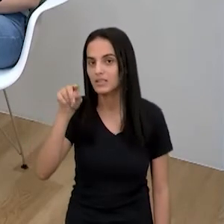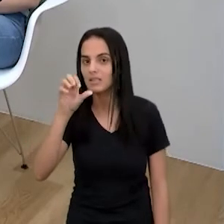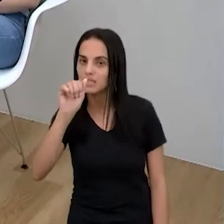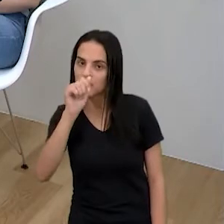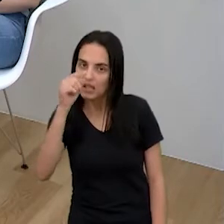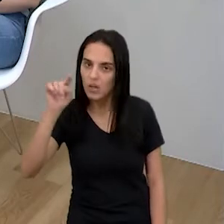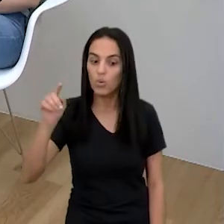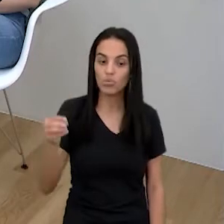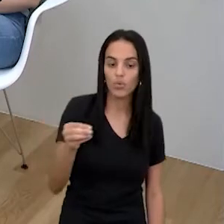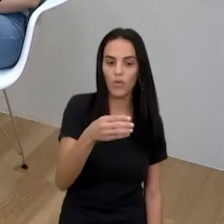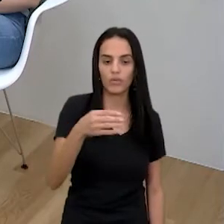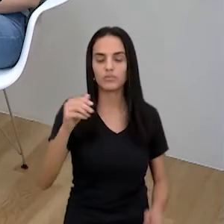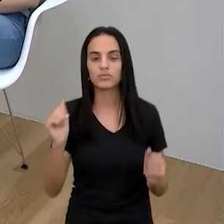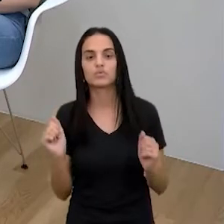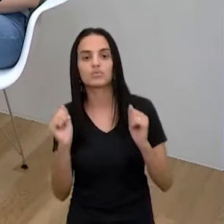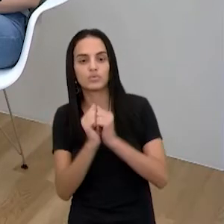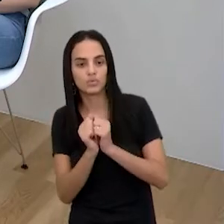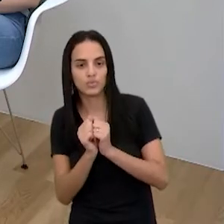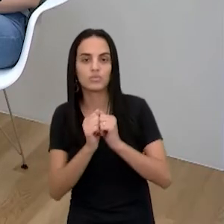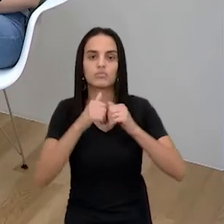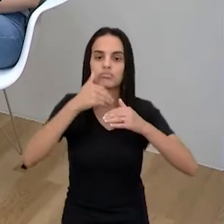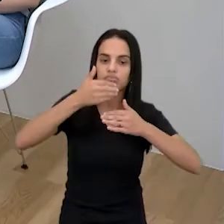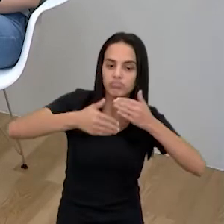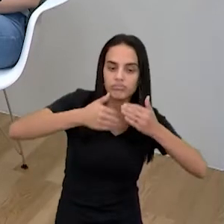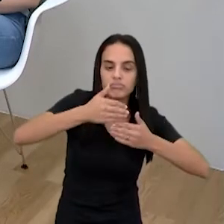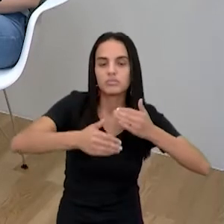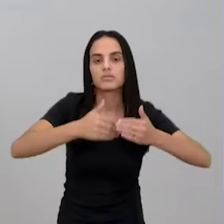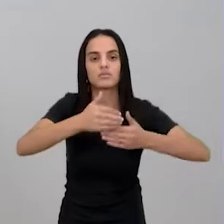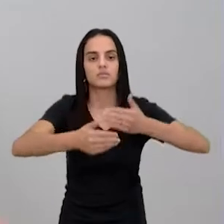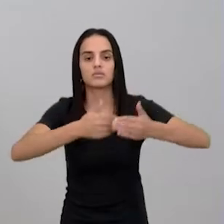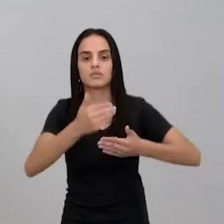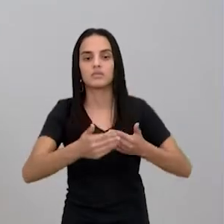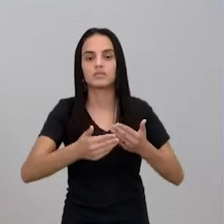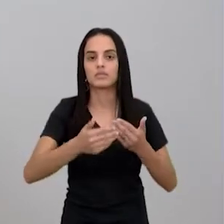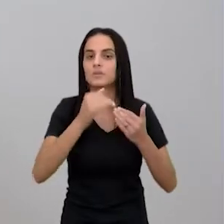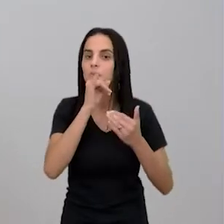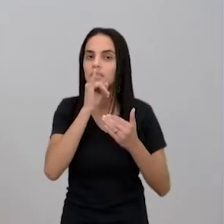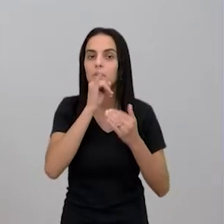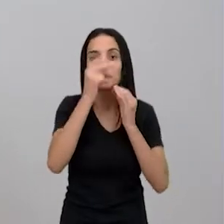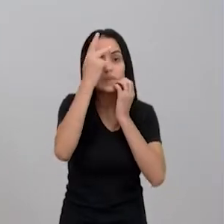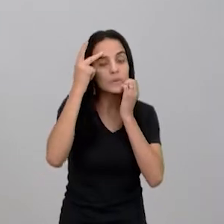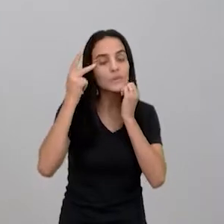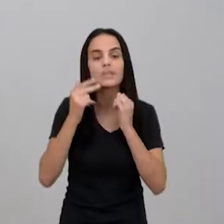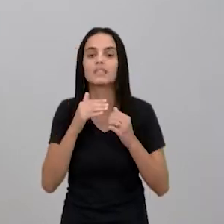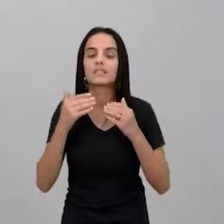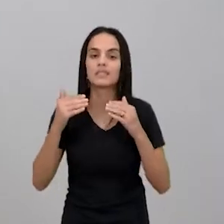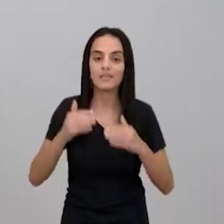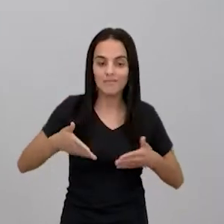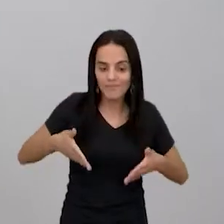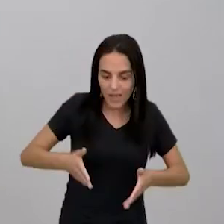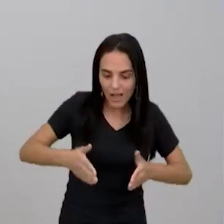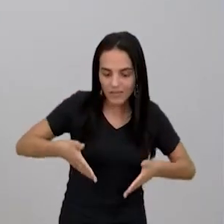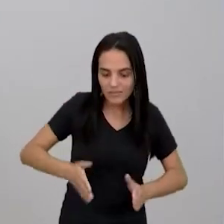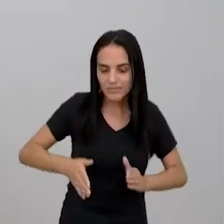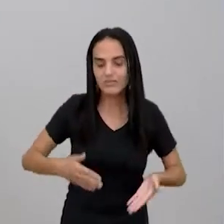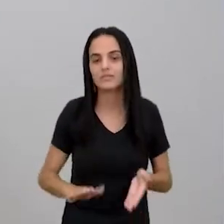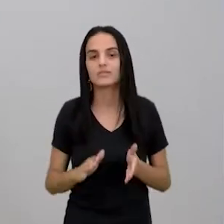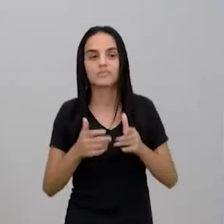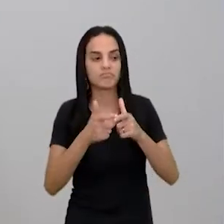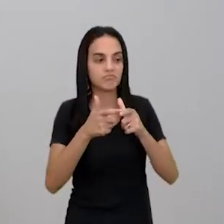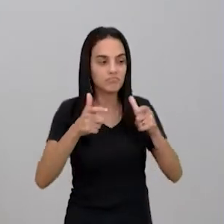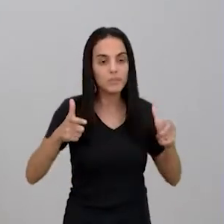a nossa atividade 2 desse componente e o título da nossa aula está aí, né? Tecnologia e Agricultura.